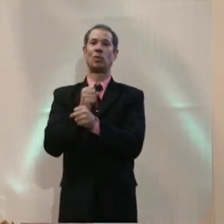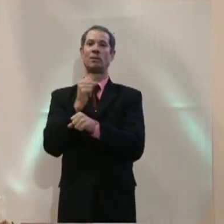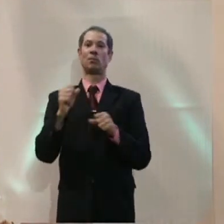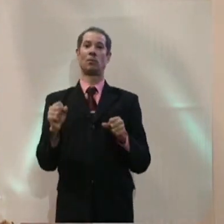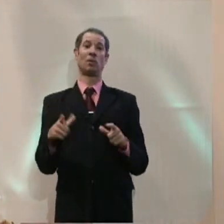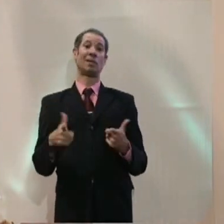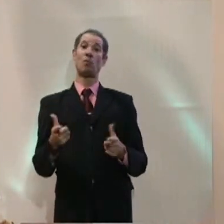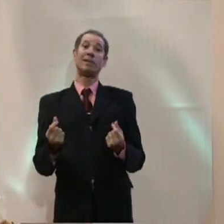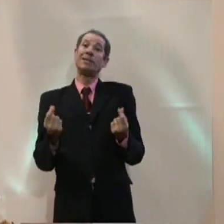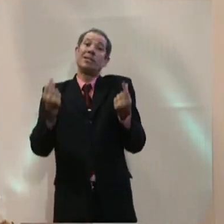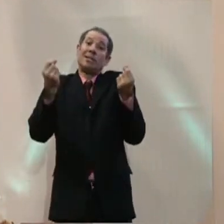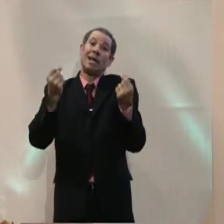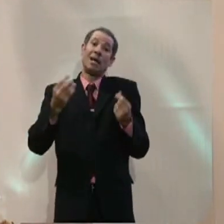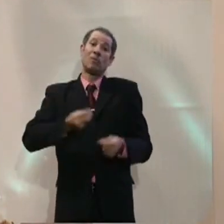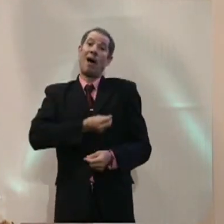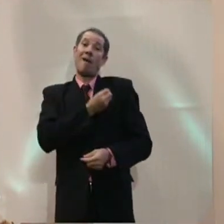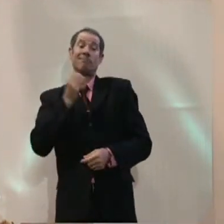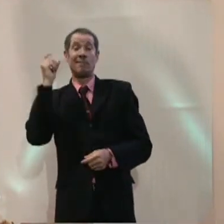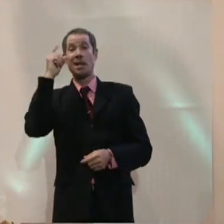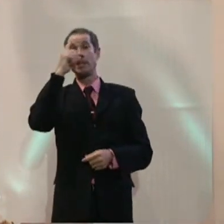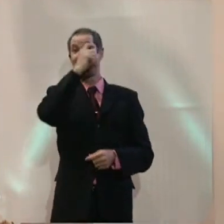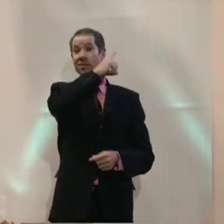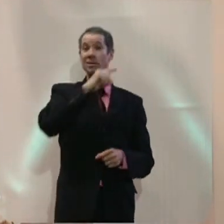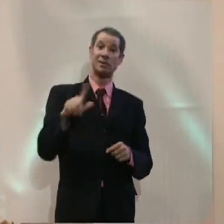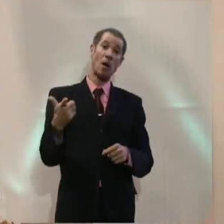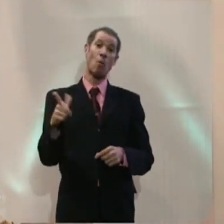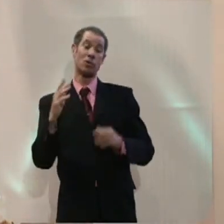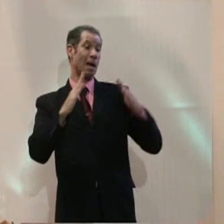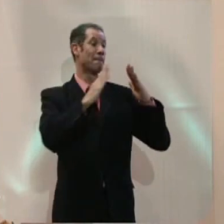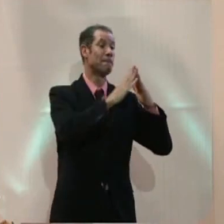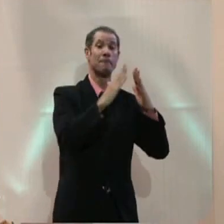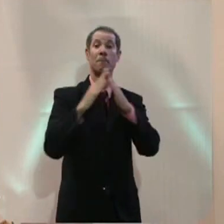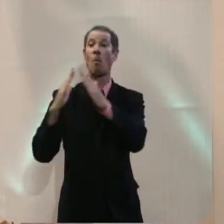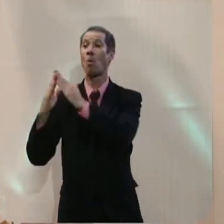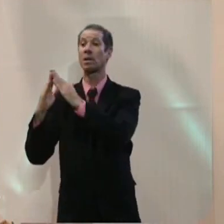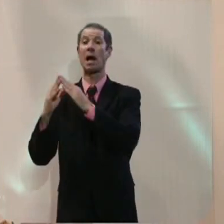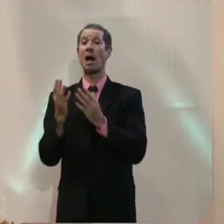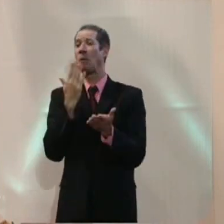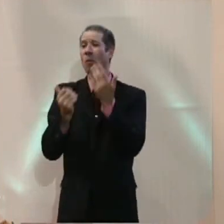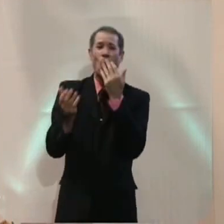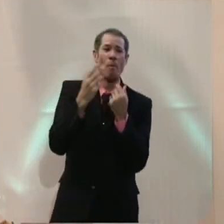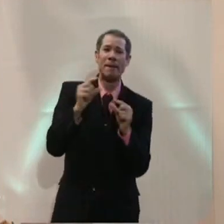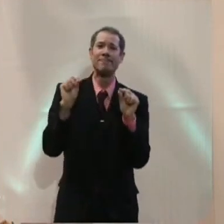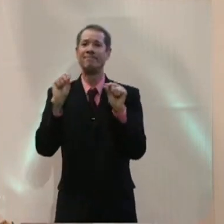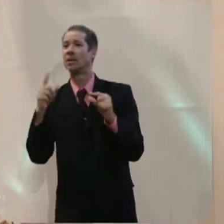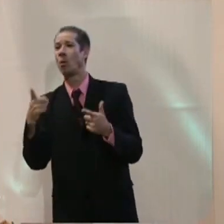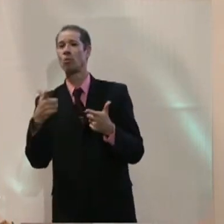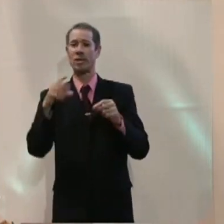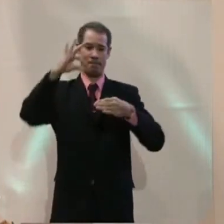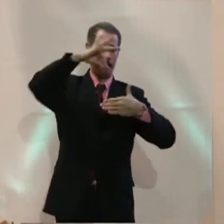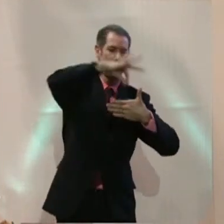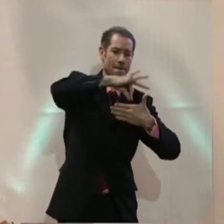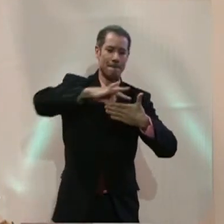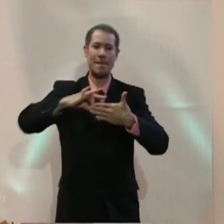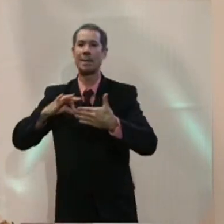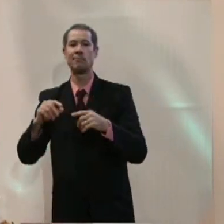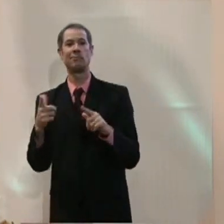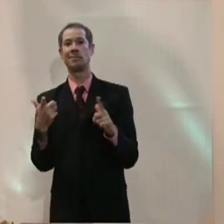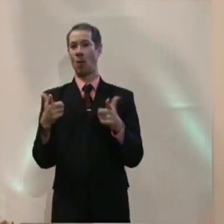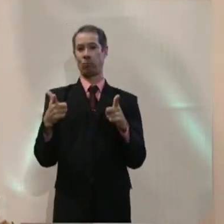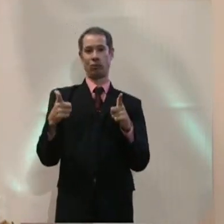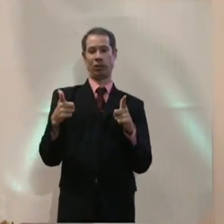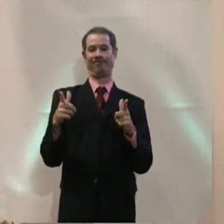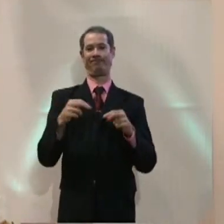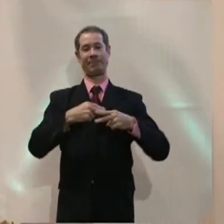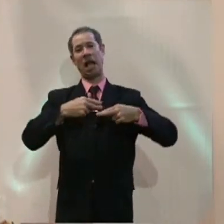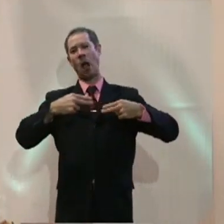tinham dinheiro, a vida estava difícil, não tinham onde morar, não tinham o que comer, não tinham o que plantar. Então houve